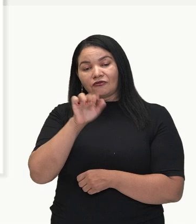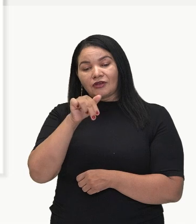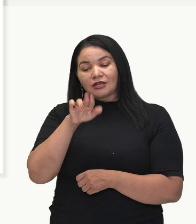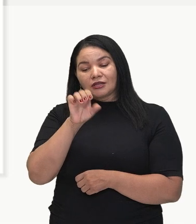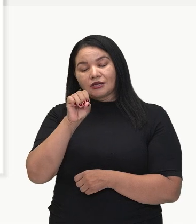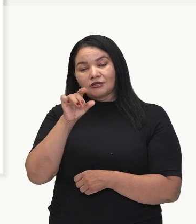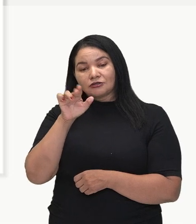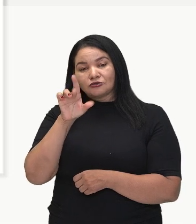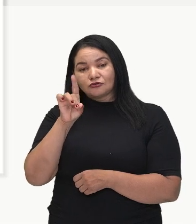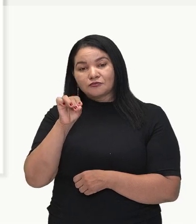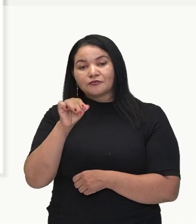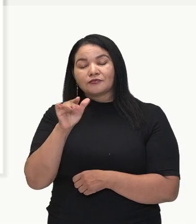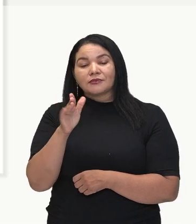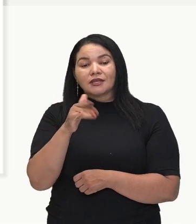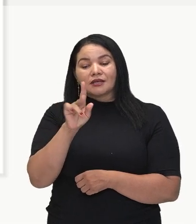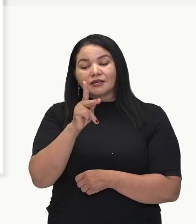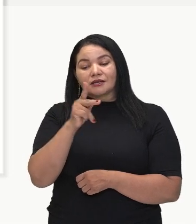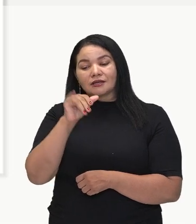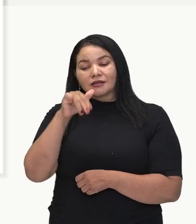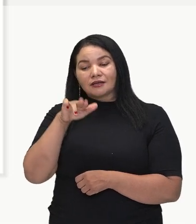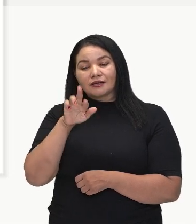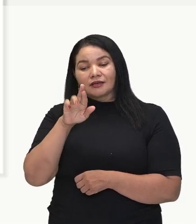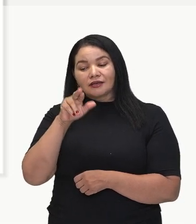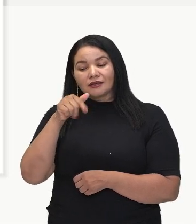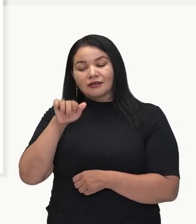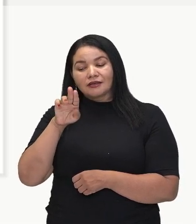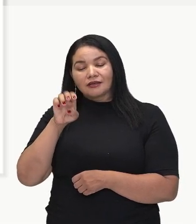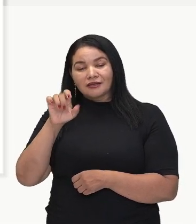Cardoso. Como o nome dele era muito grande,